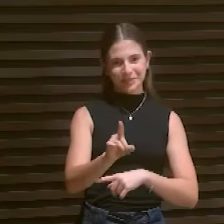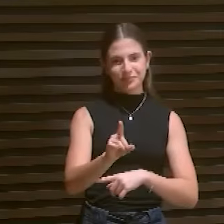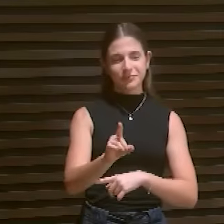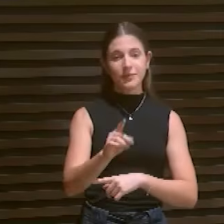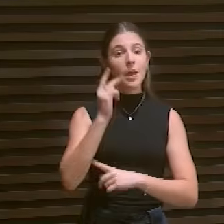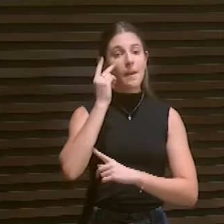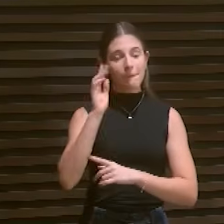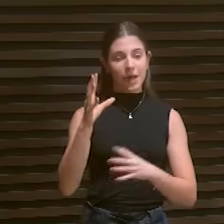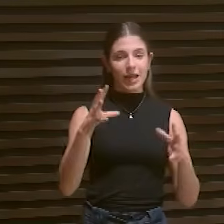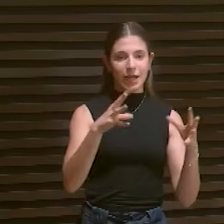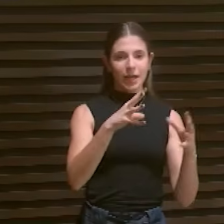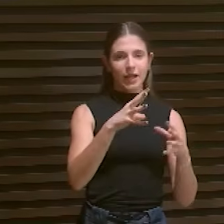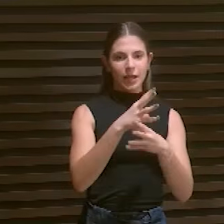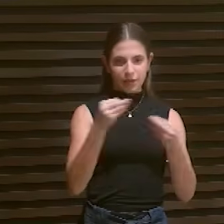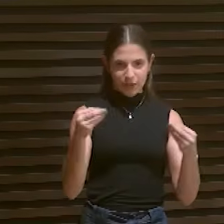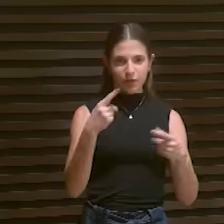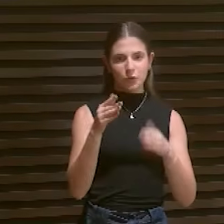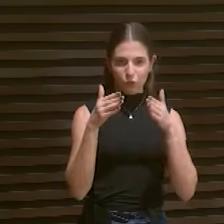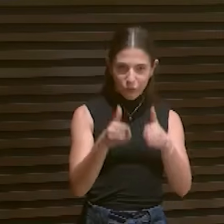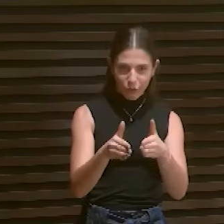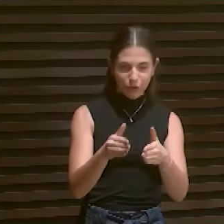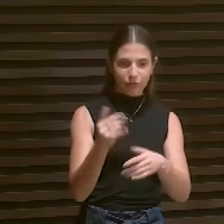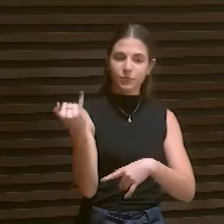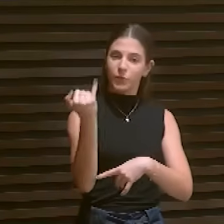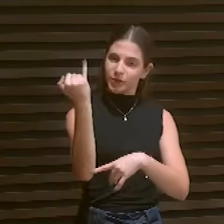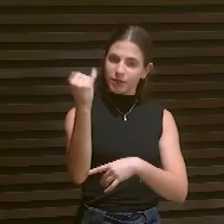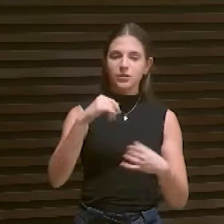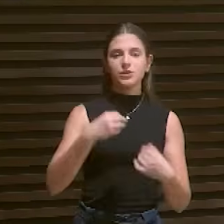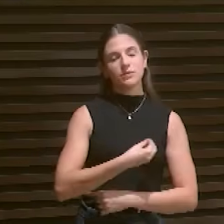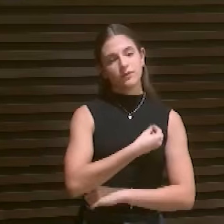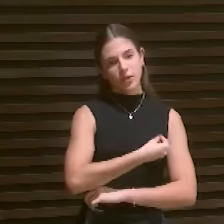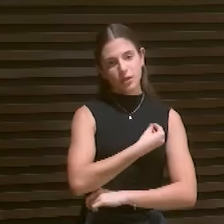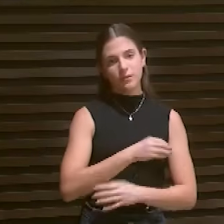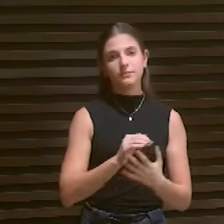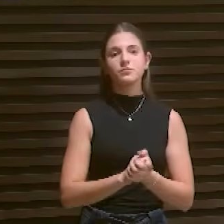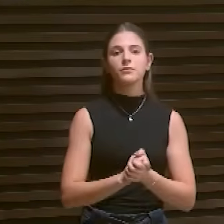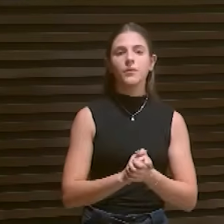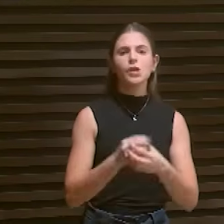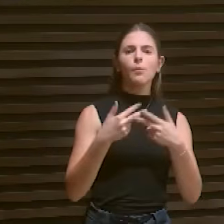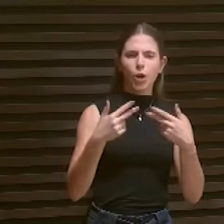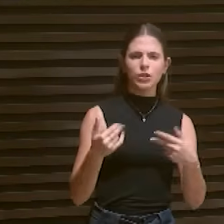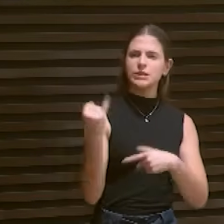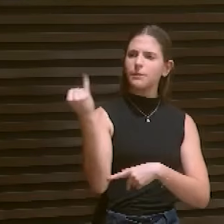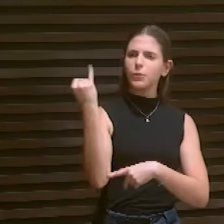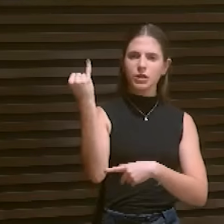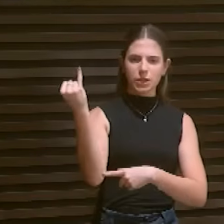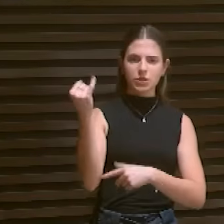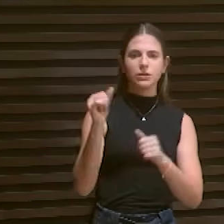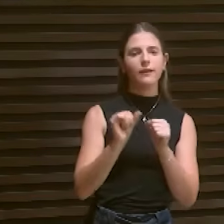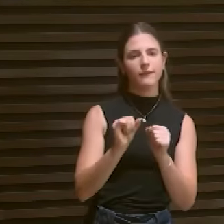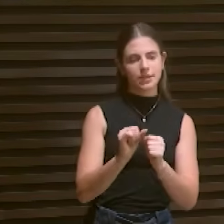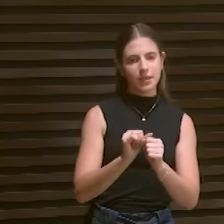seu foco daquilo que é importante na sua vida. E uma das coisas que ele vai fazer é